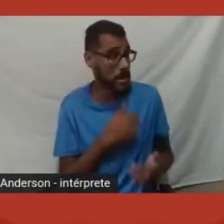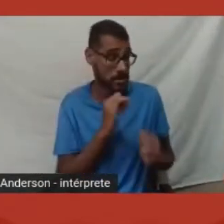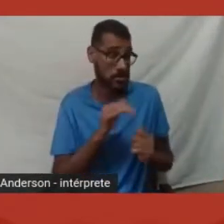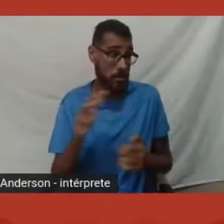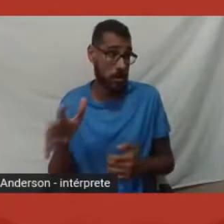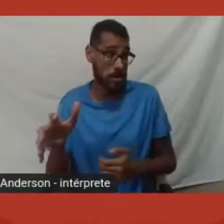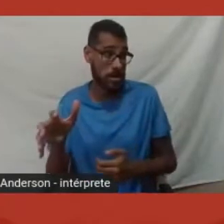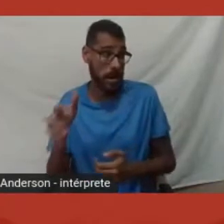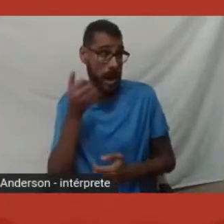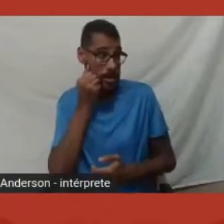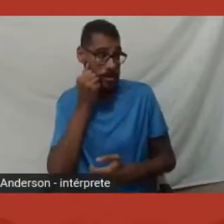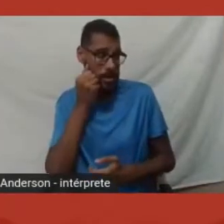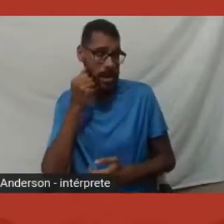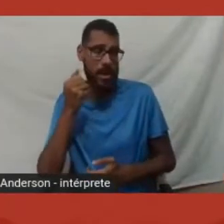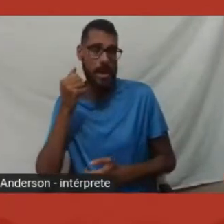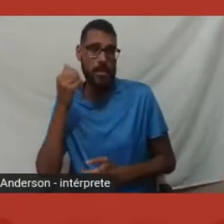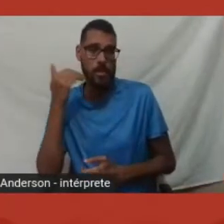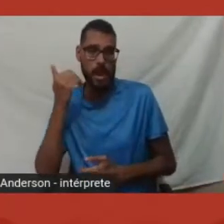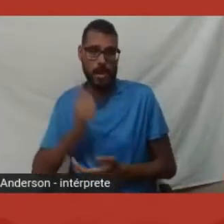gato.